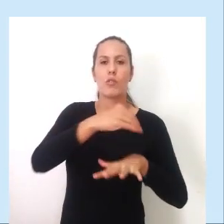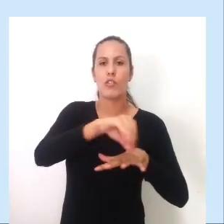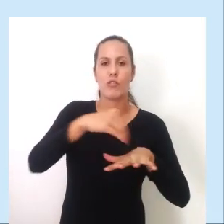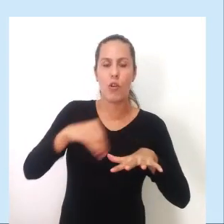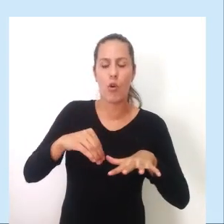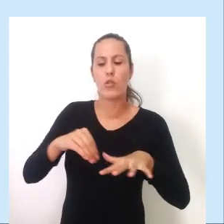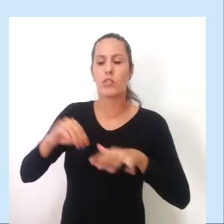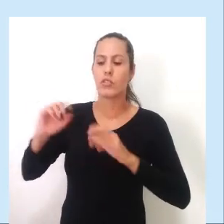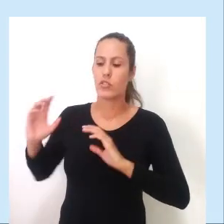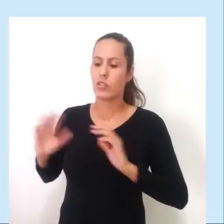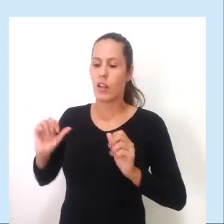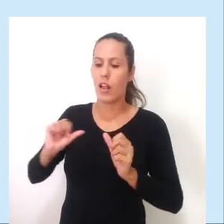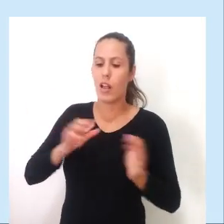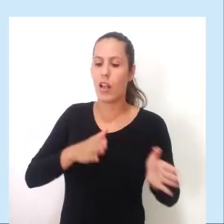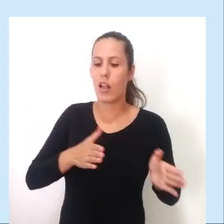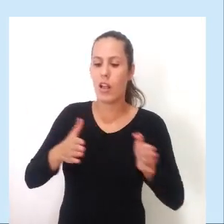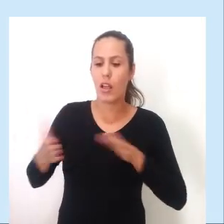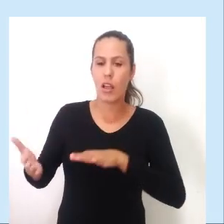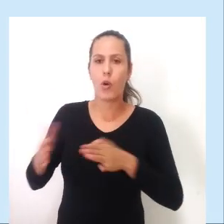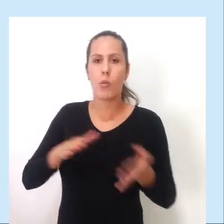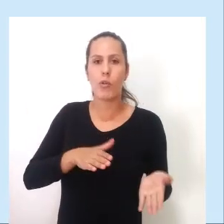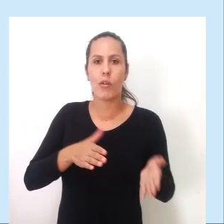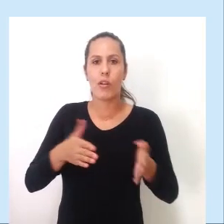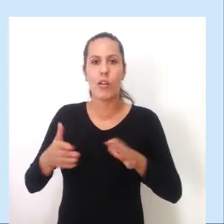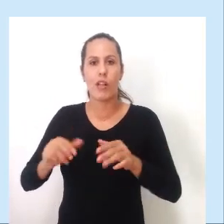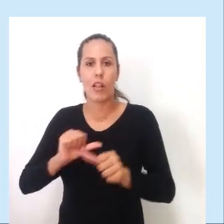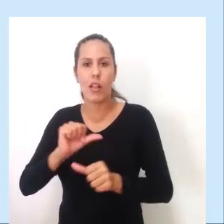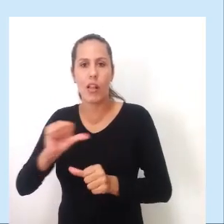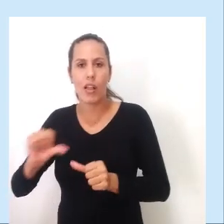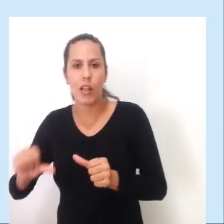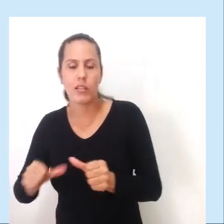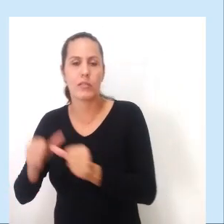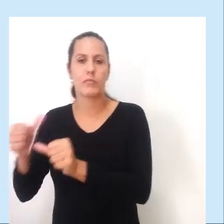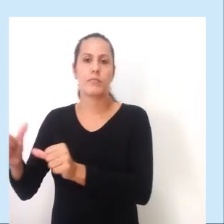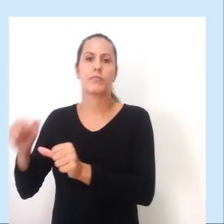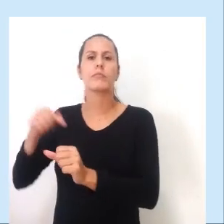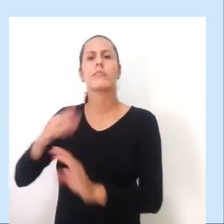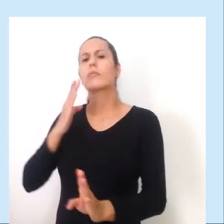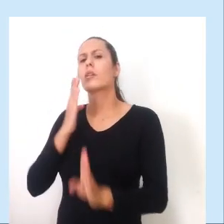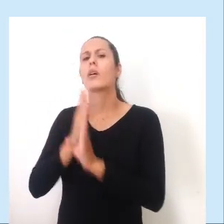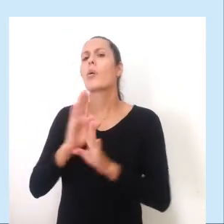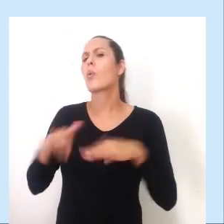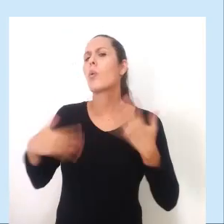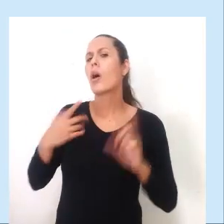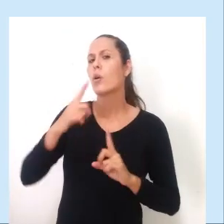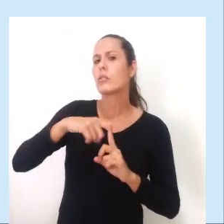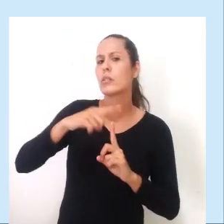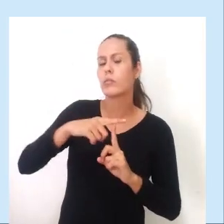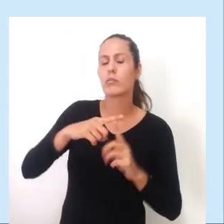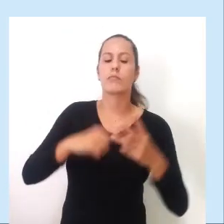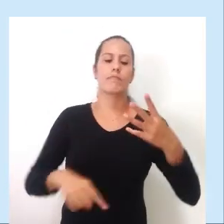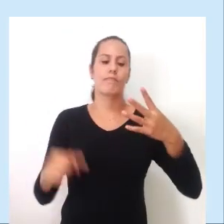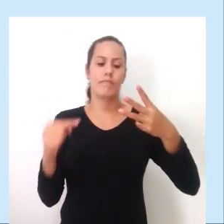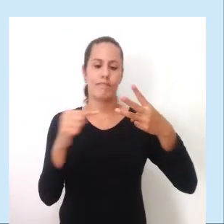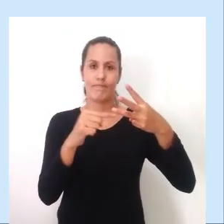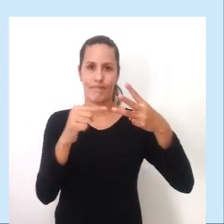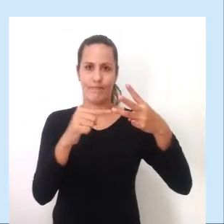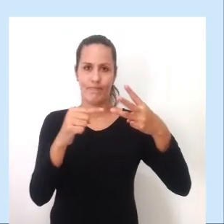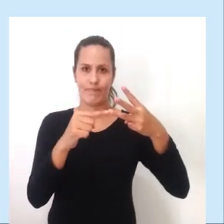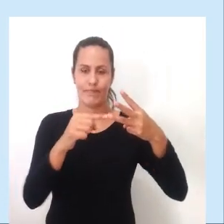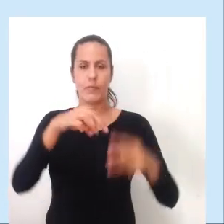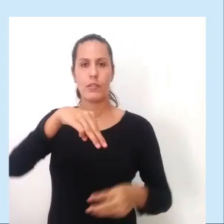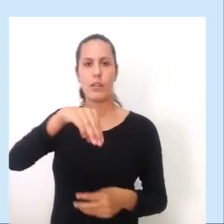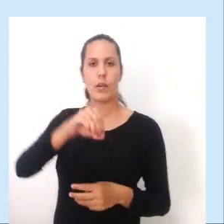E eles encontraram através de que tipo de fossilização? Por moldagem. E agora vamos conhecer a classificação